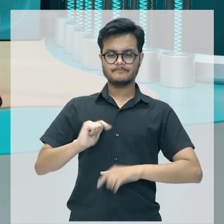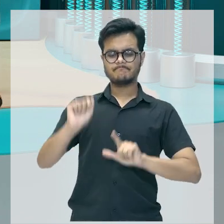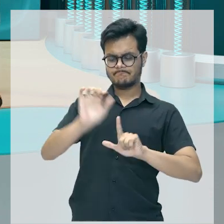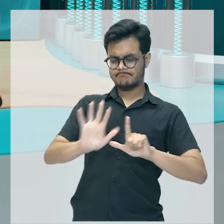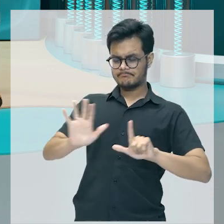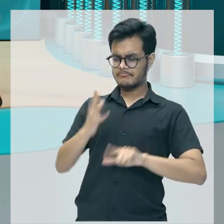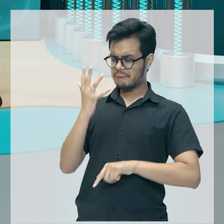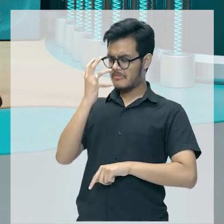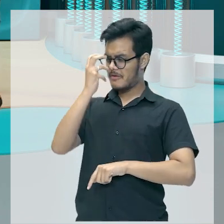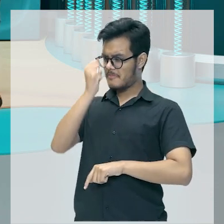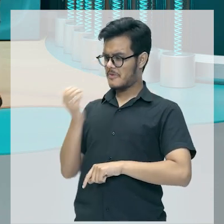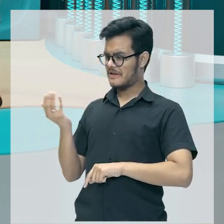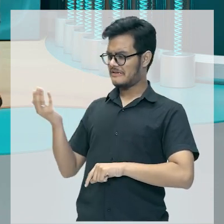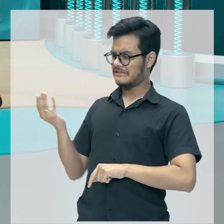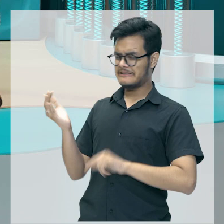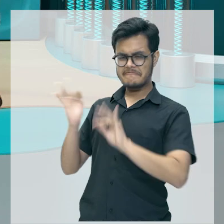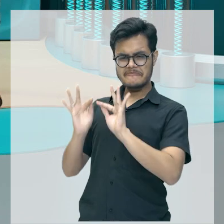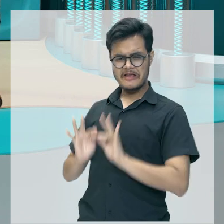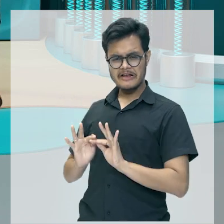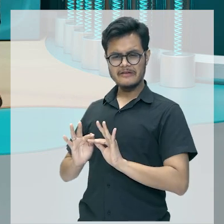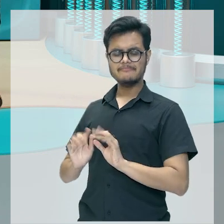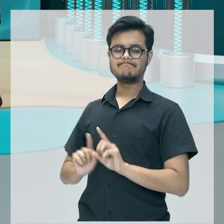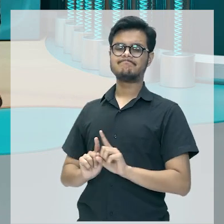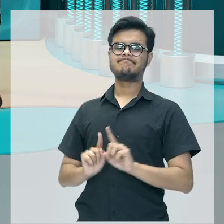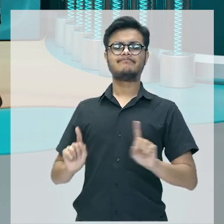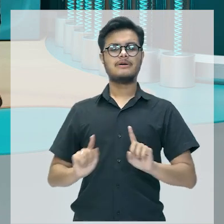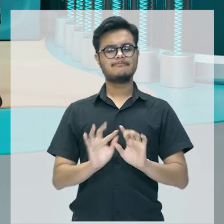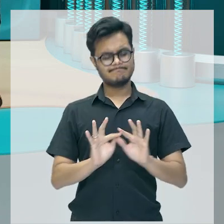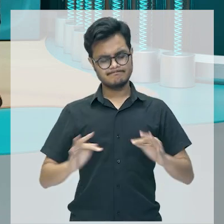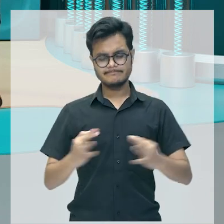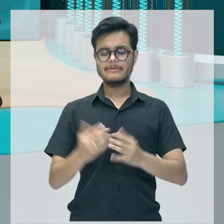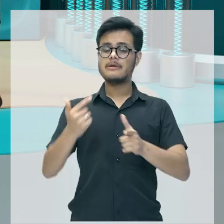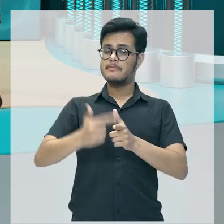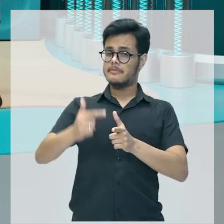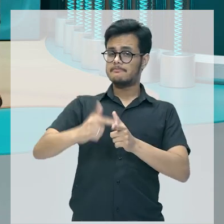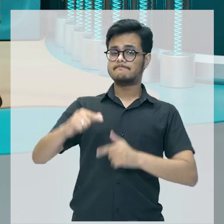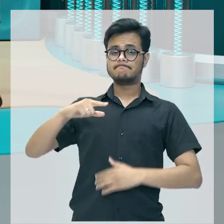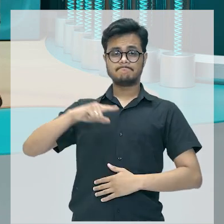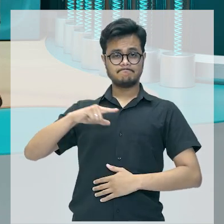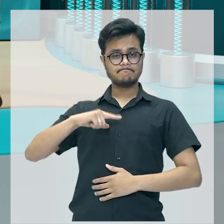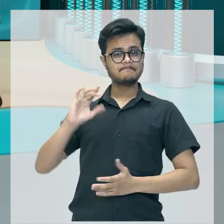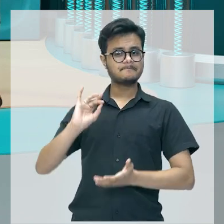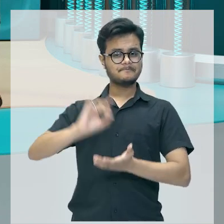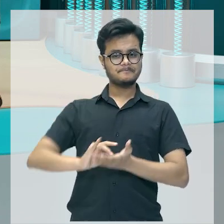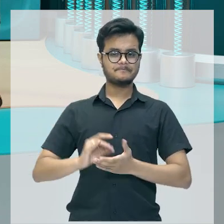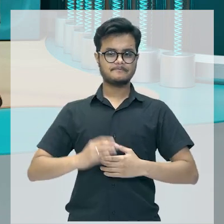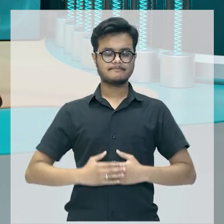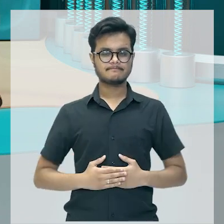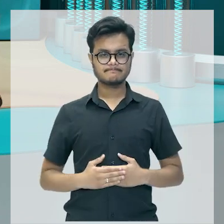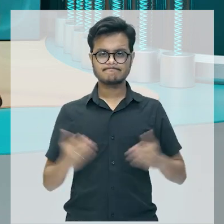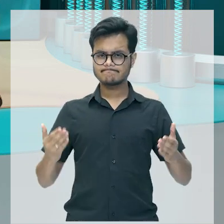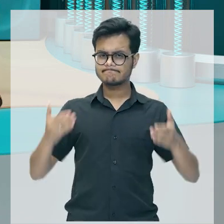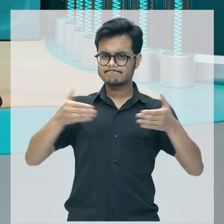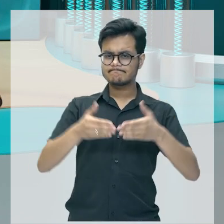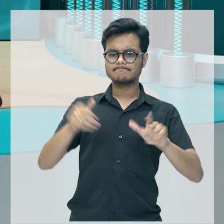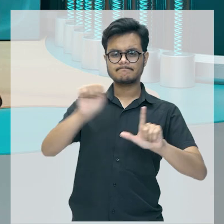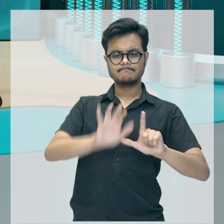tão bonitas, tão alegres e felizes. Nós enfrentamos alguns problemas. E é isso que a gente vai ver aqui na próxima